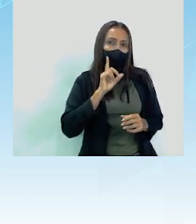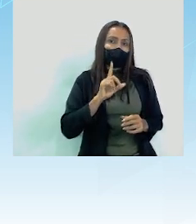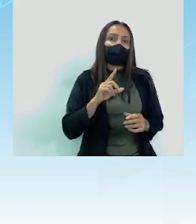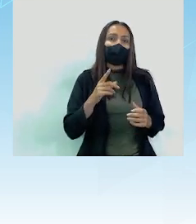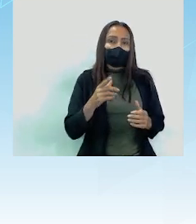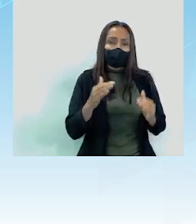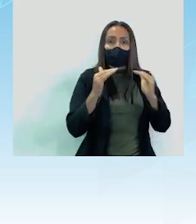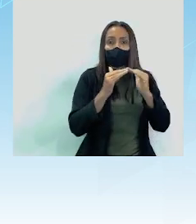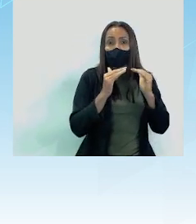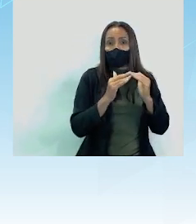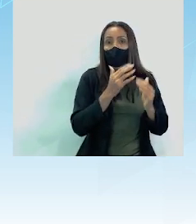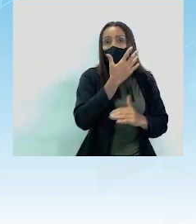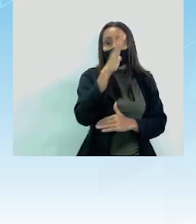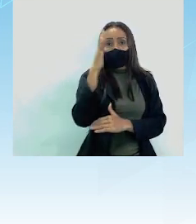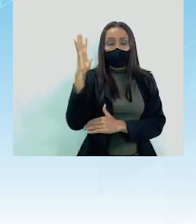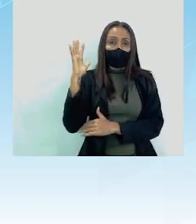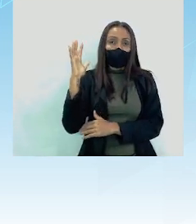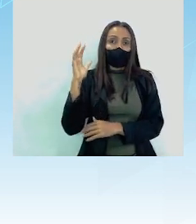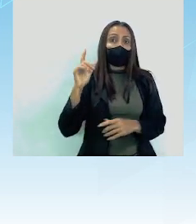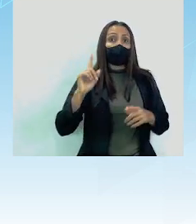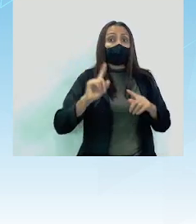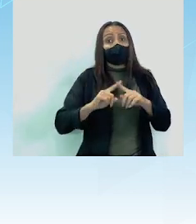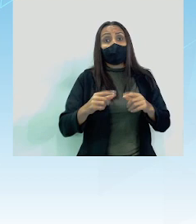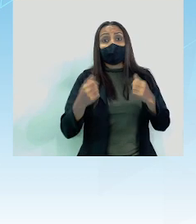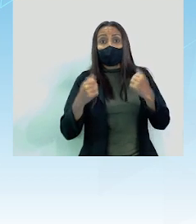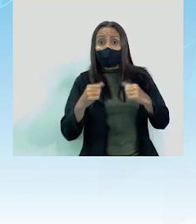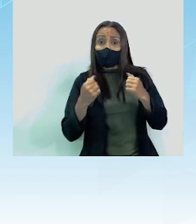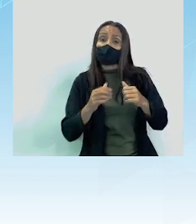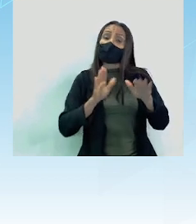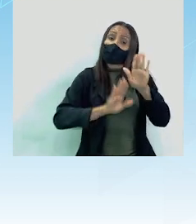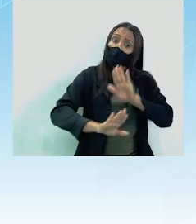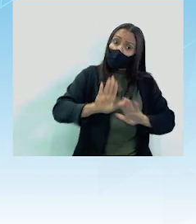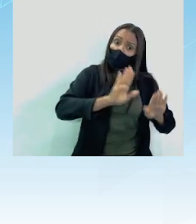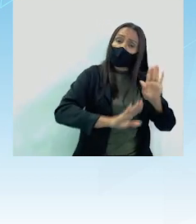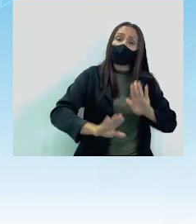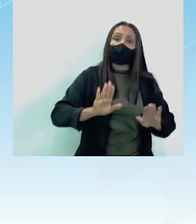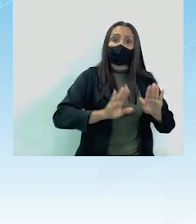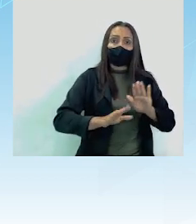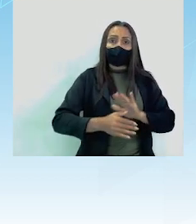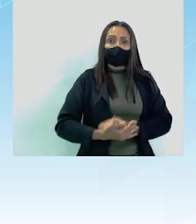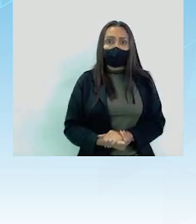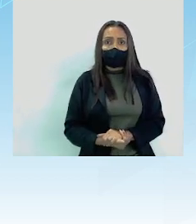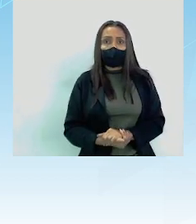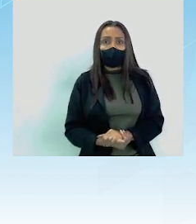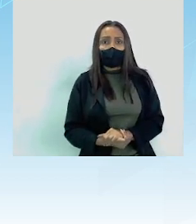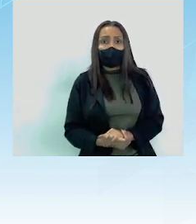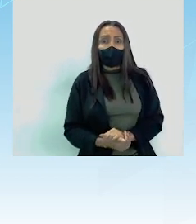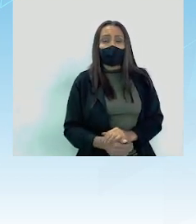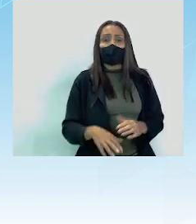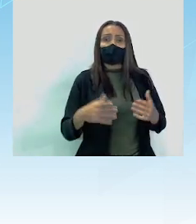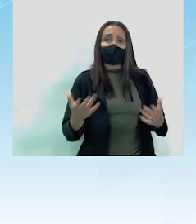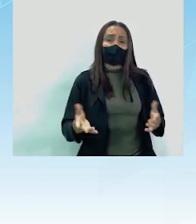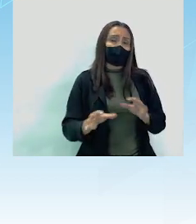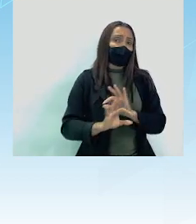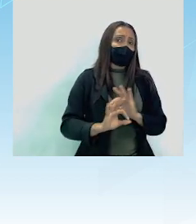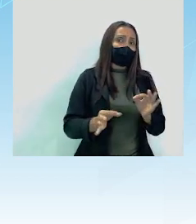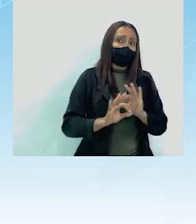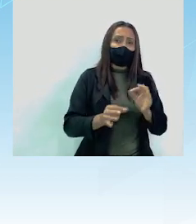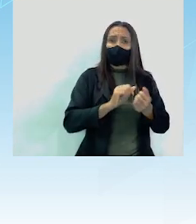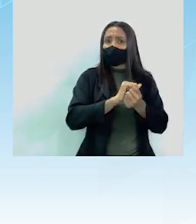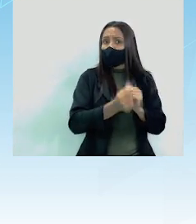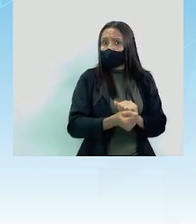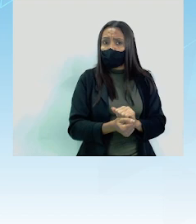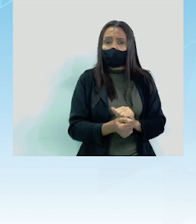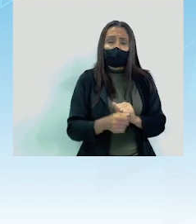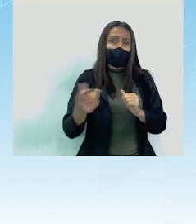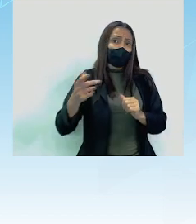a natureza, ela faz essa conexão, mas ela precisa de cuidados, né? Não é todo mundo que pode fazer. Se você está sem fazer nenhum tipo de atividade física, você não